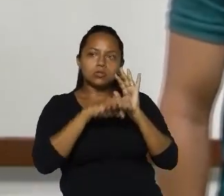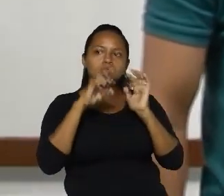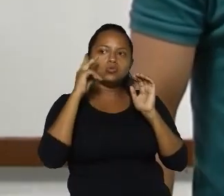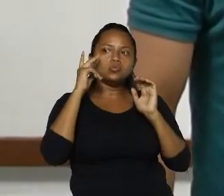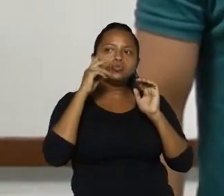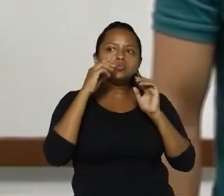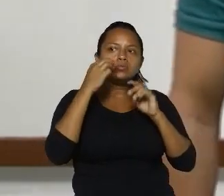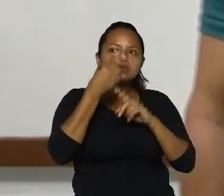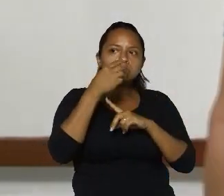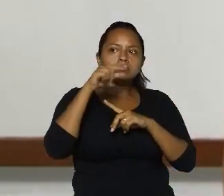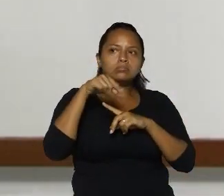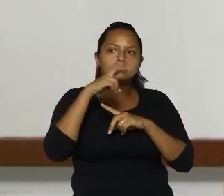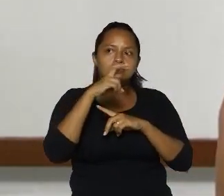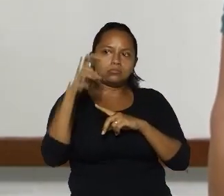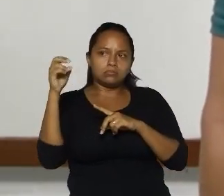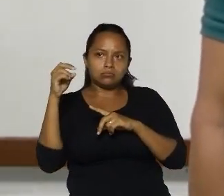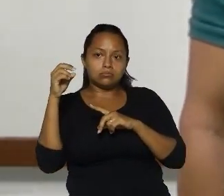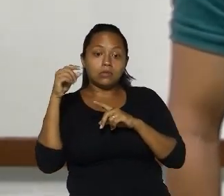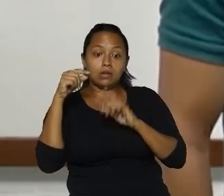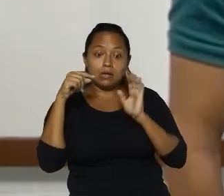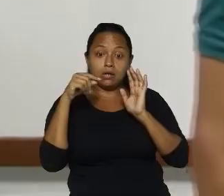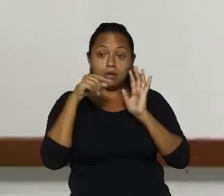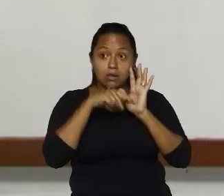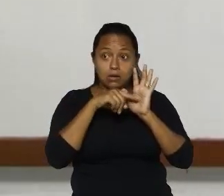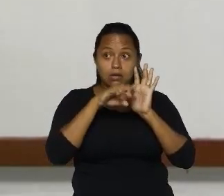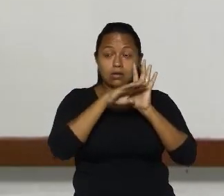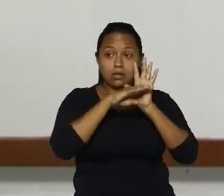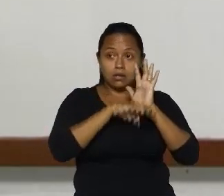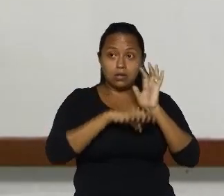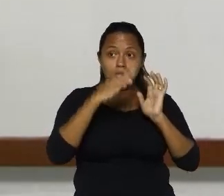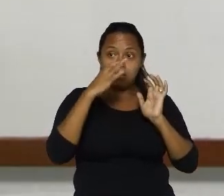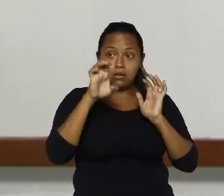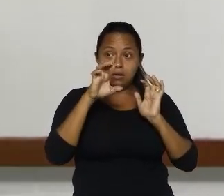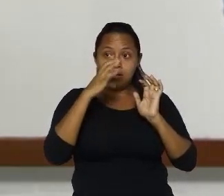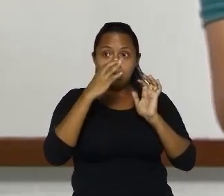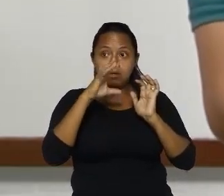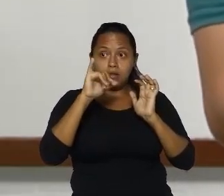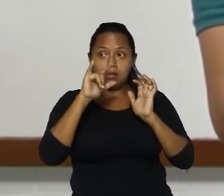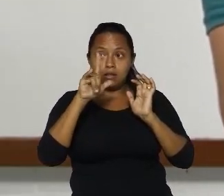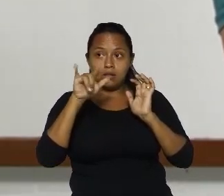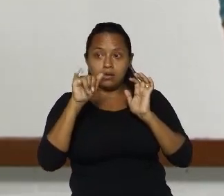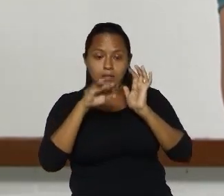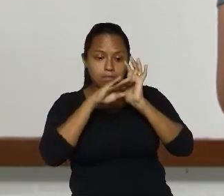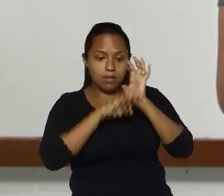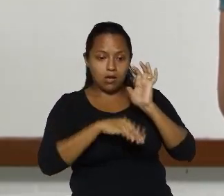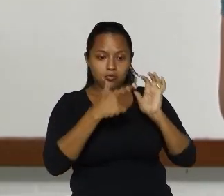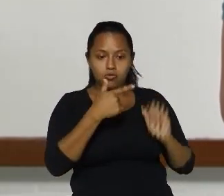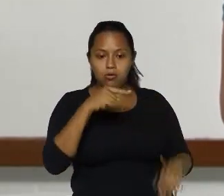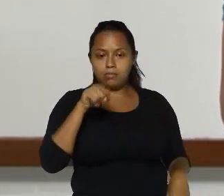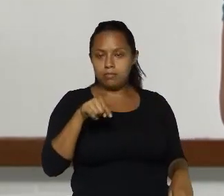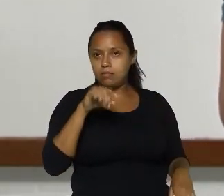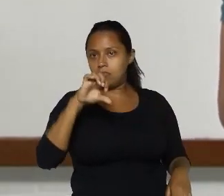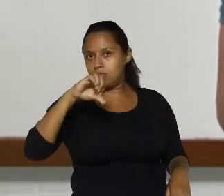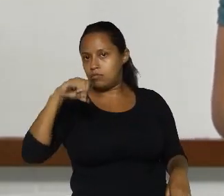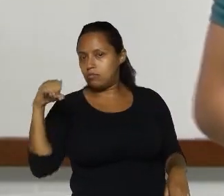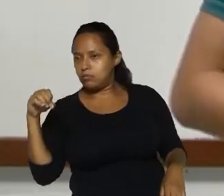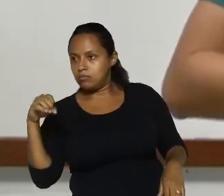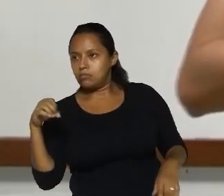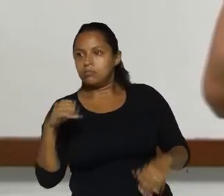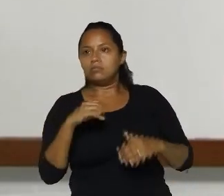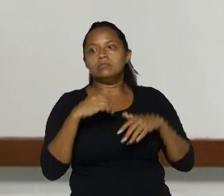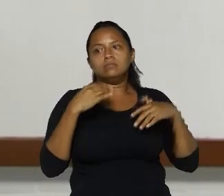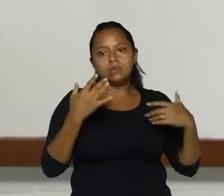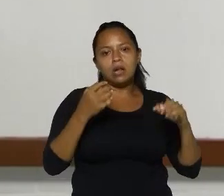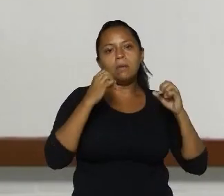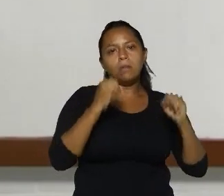do mínimo, abaixo do valor de referência. Então, se Cecília está com o número de leucócitos abaixo do normal, então